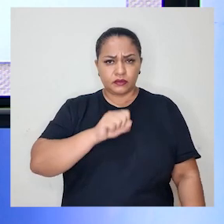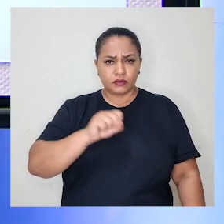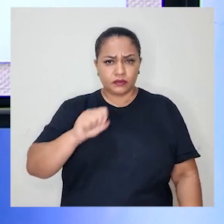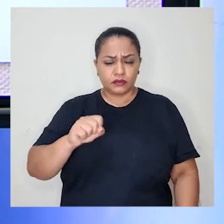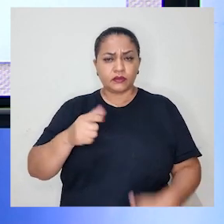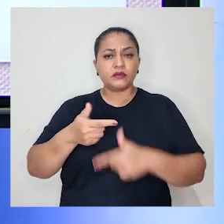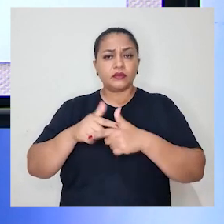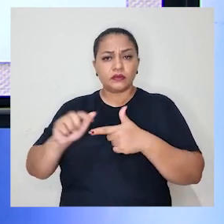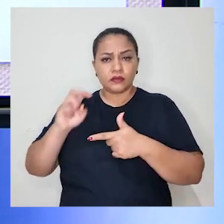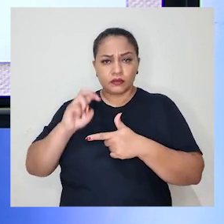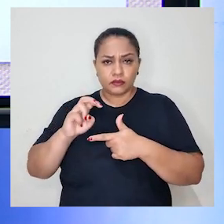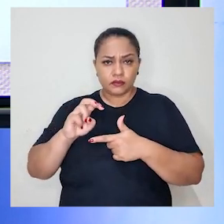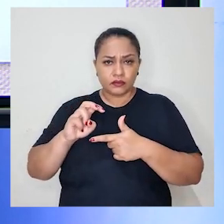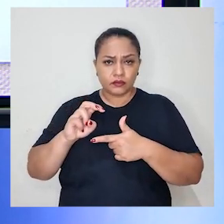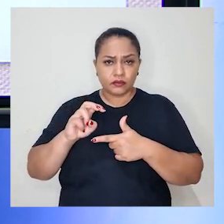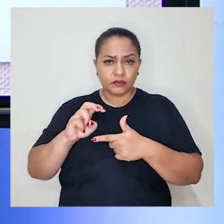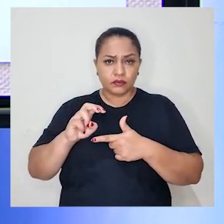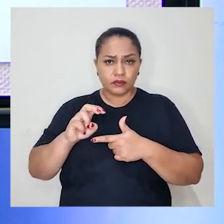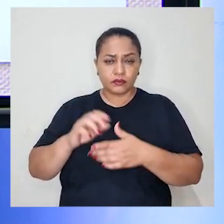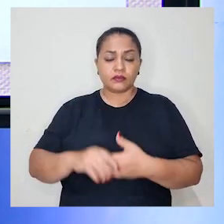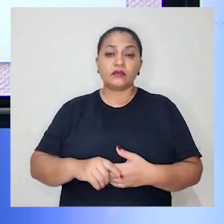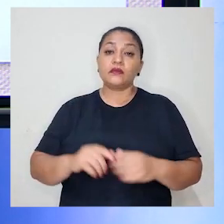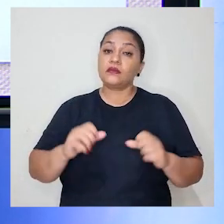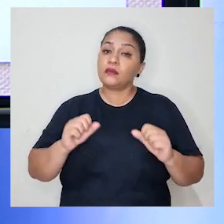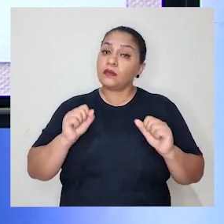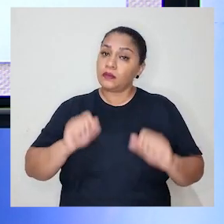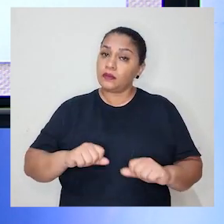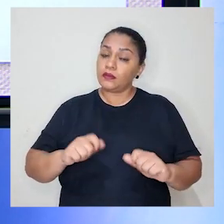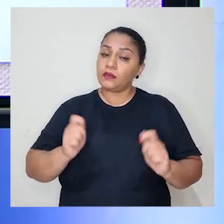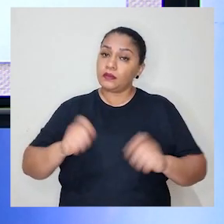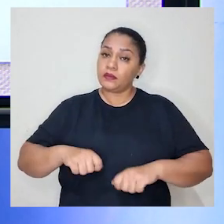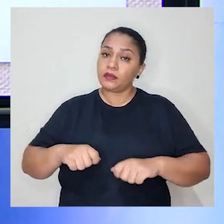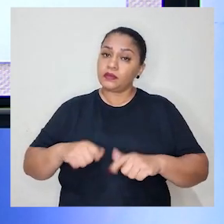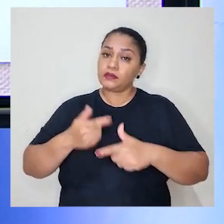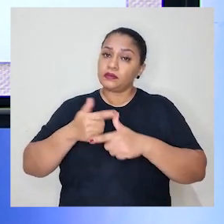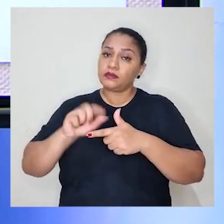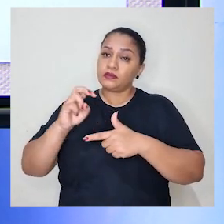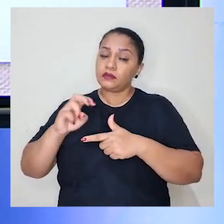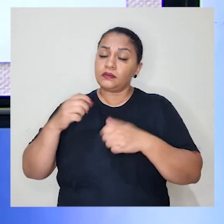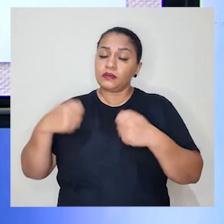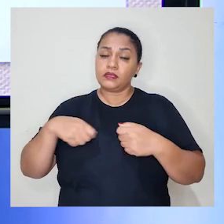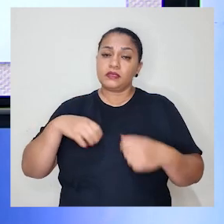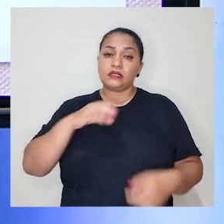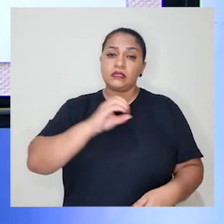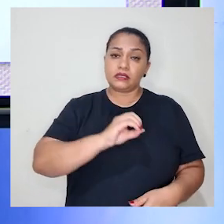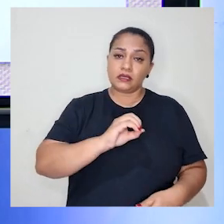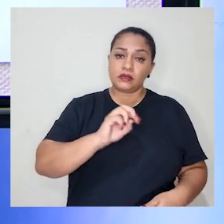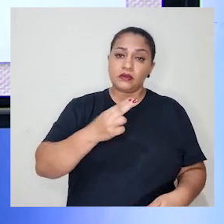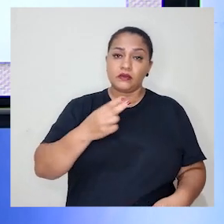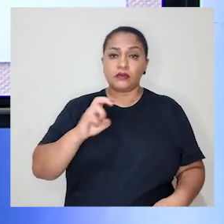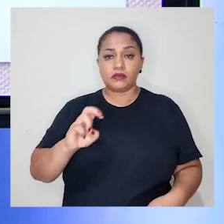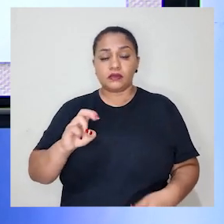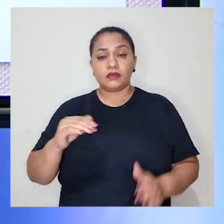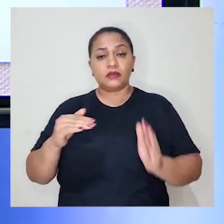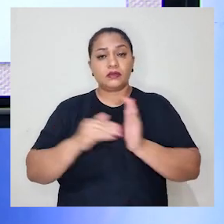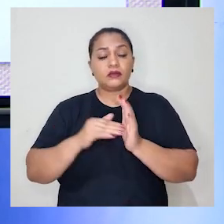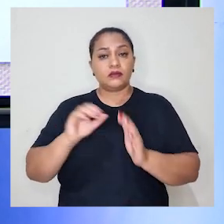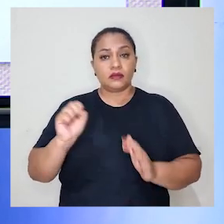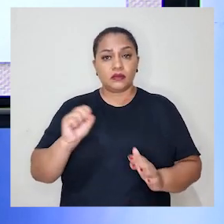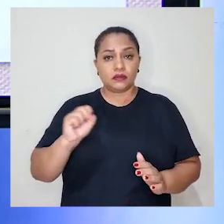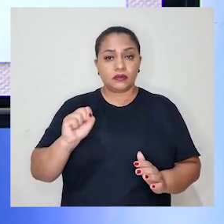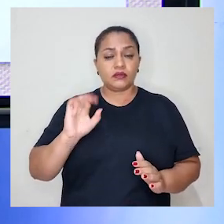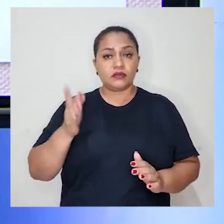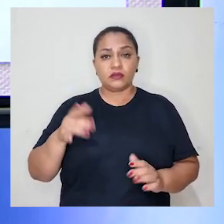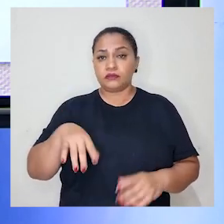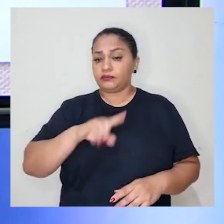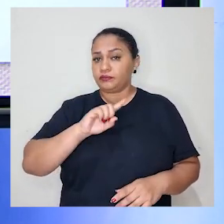288 é divisível por 5? Para ser divisível por 5, tem que terminar em 0 ou em 5. E ele termina em 8.